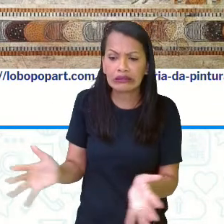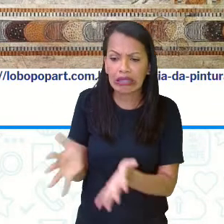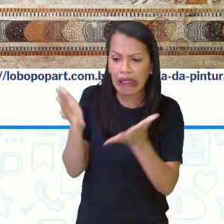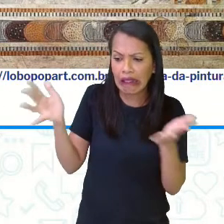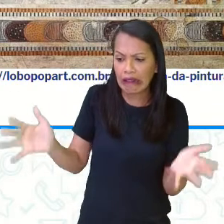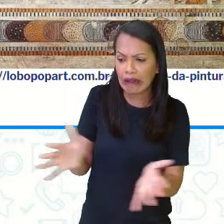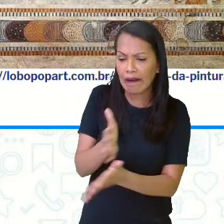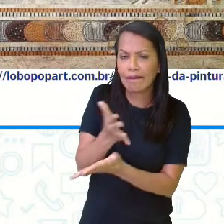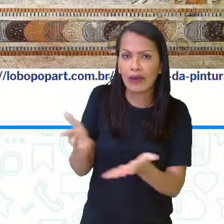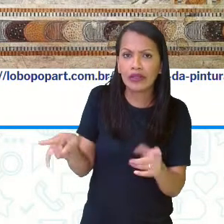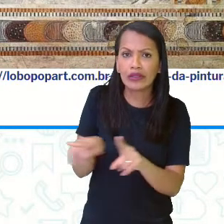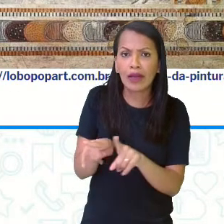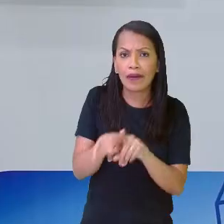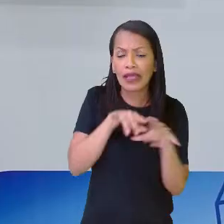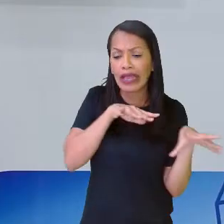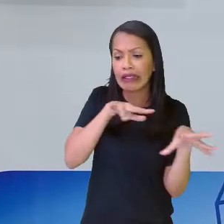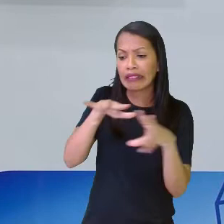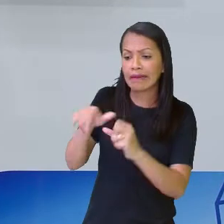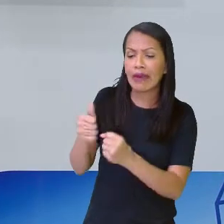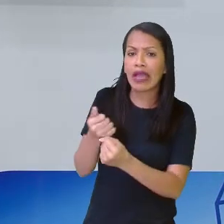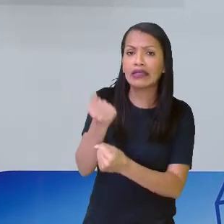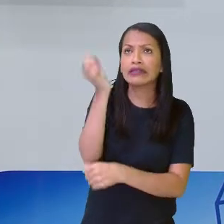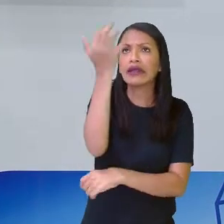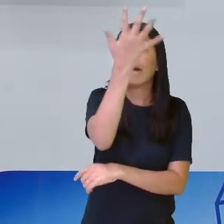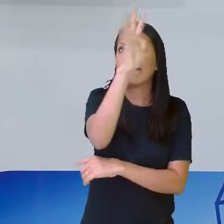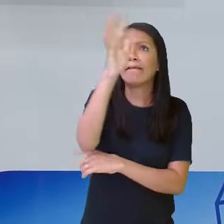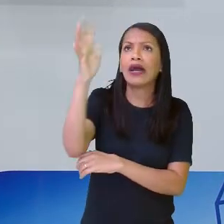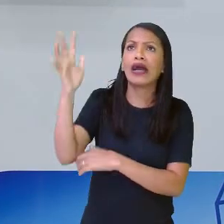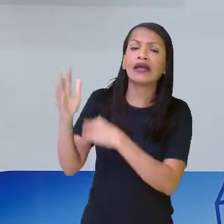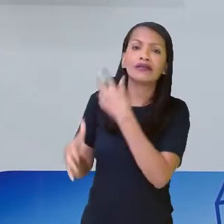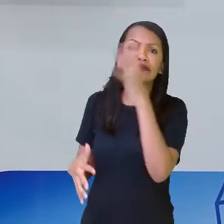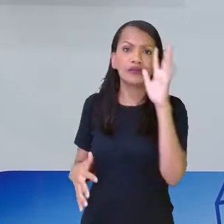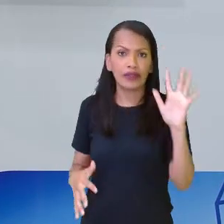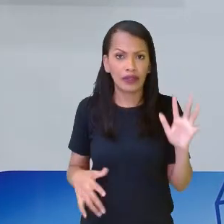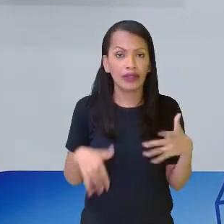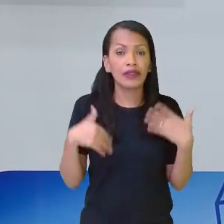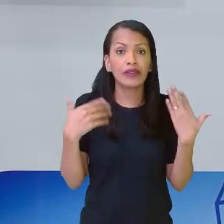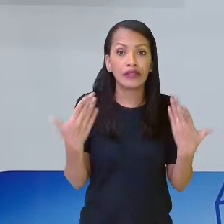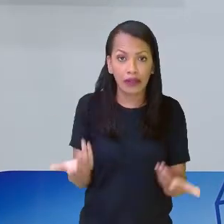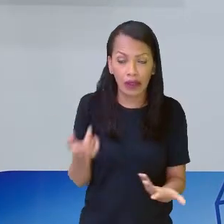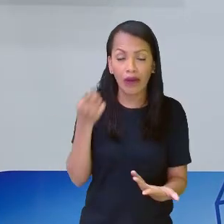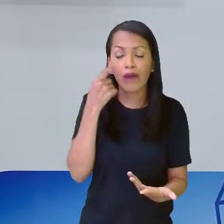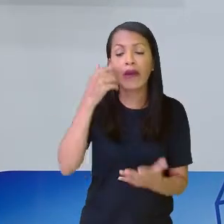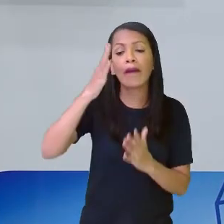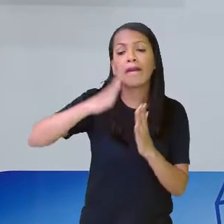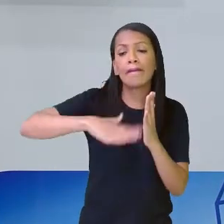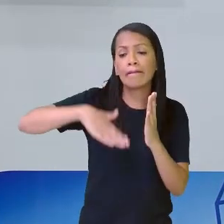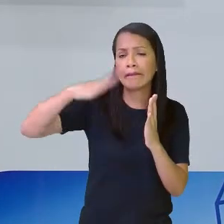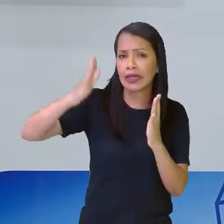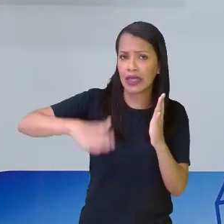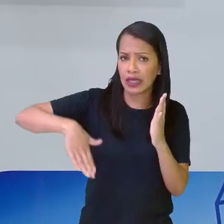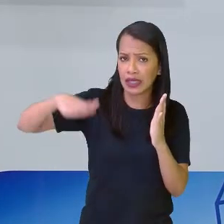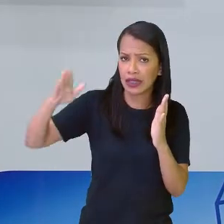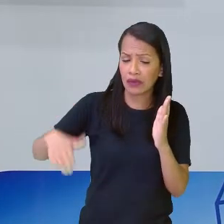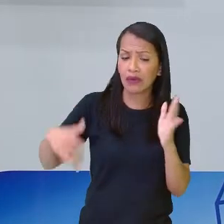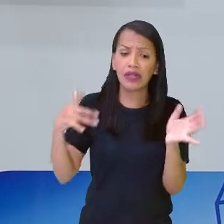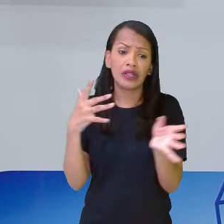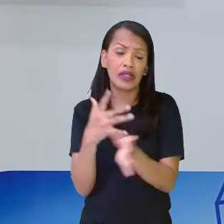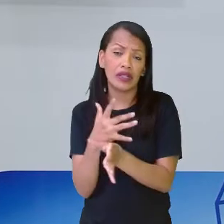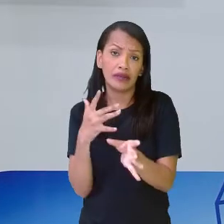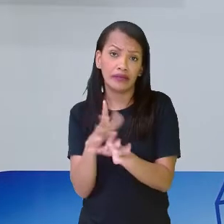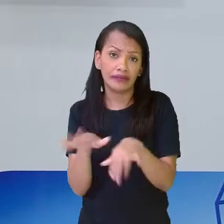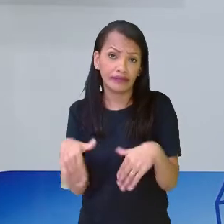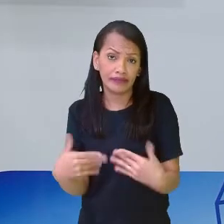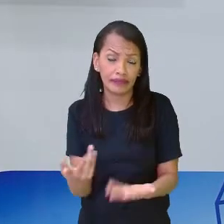palacianas, além de animais e paisagens. Então essa pintura vai estar presente nas construções, presente na cidade